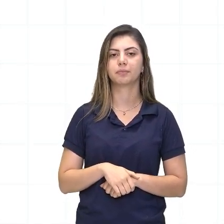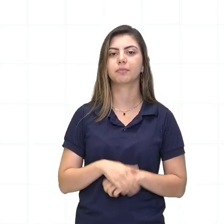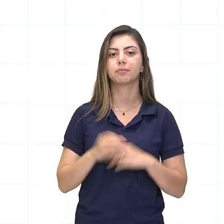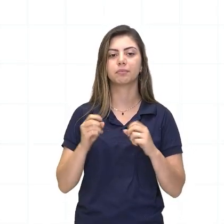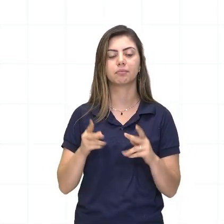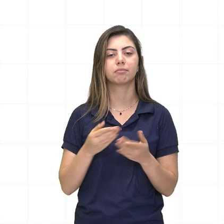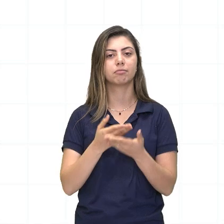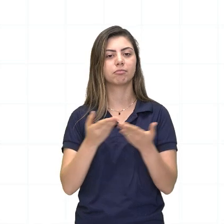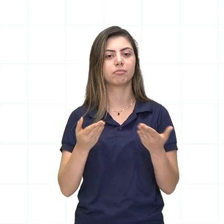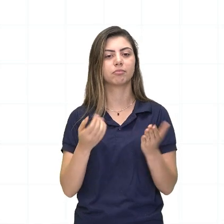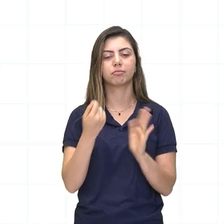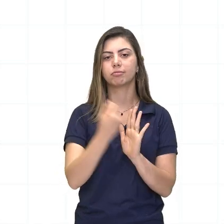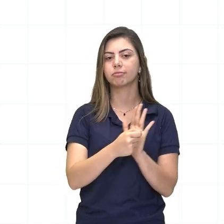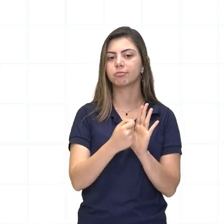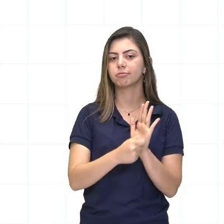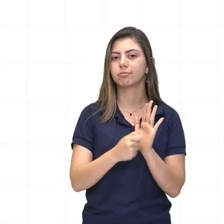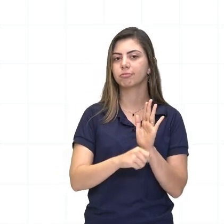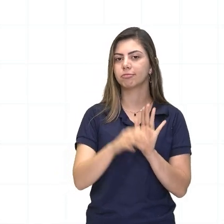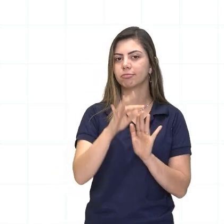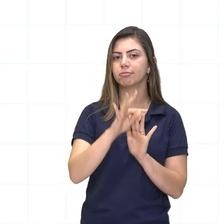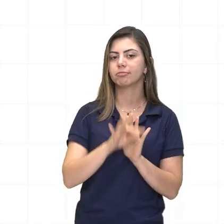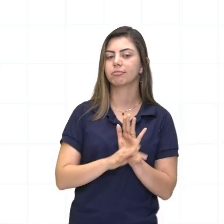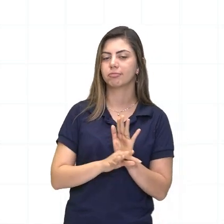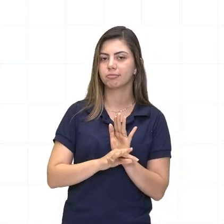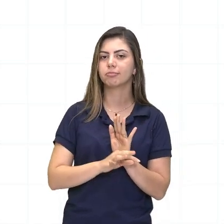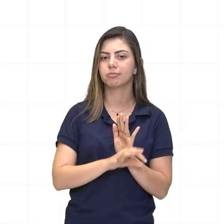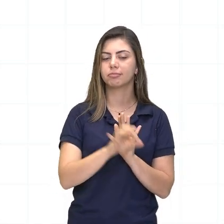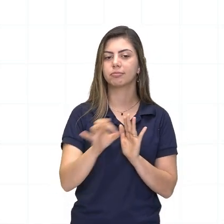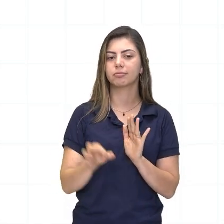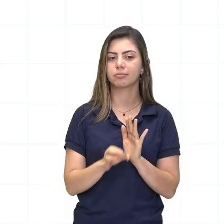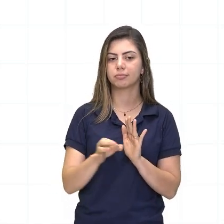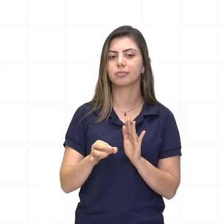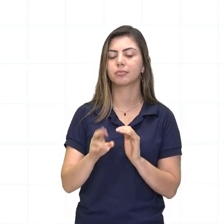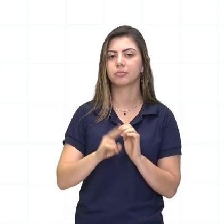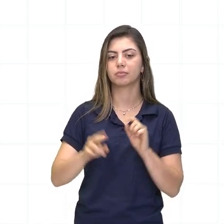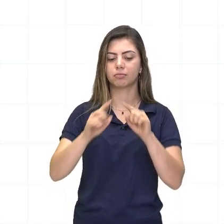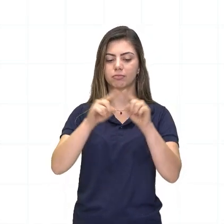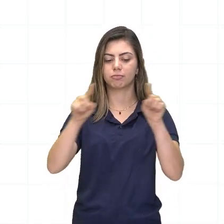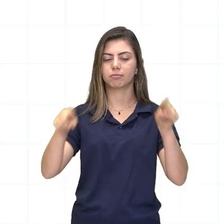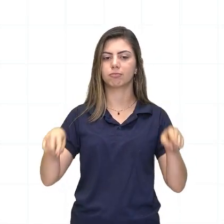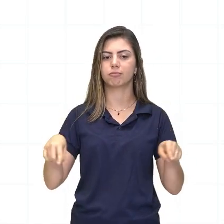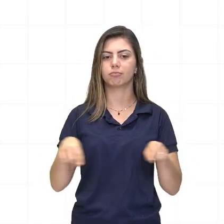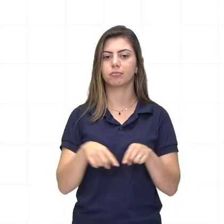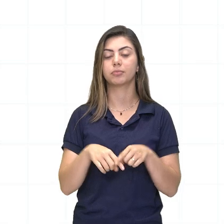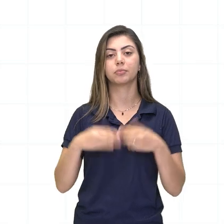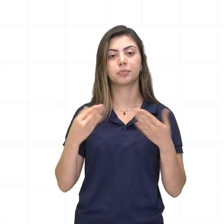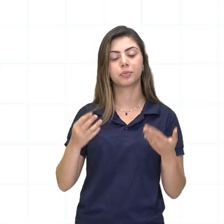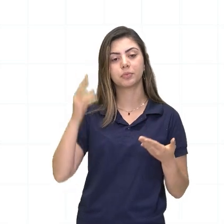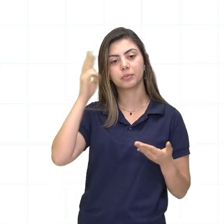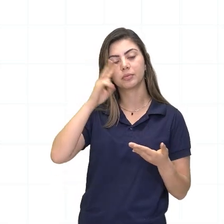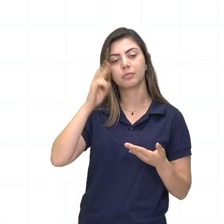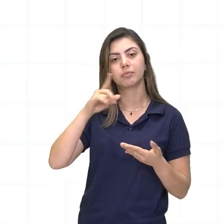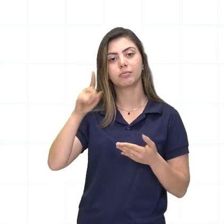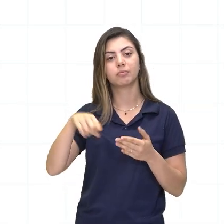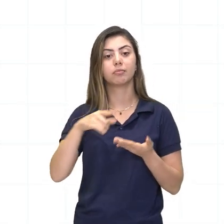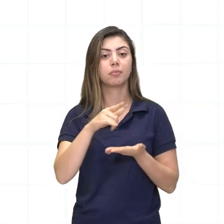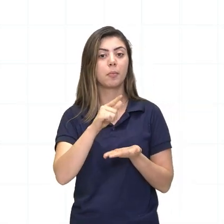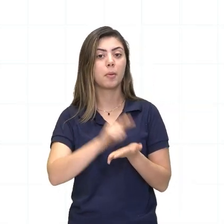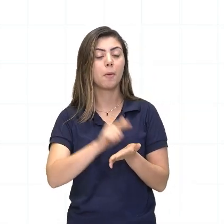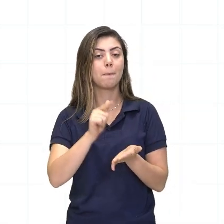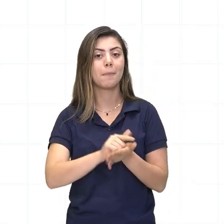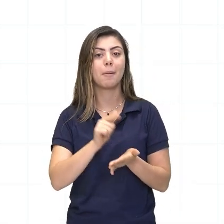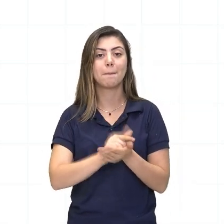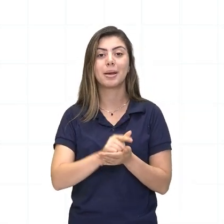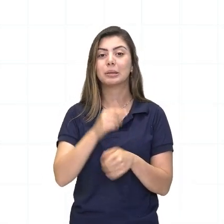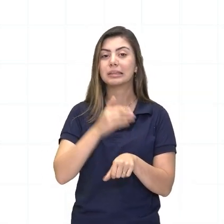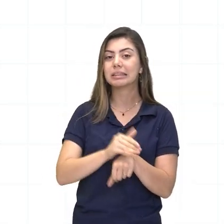escrever o seu texto dentro desse quadrado, digamos assim. Lembrando que esta é a folha de